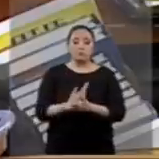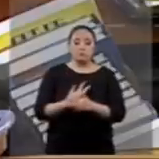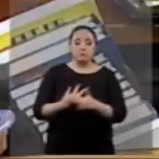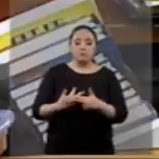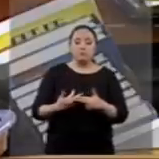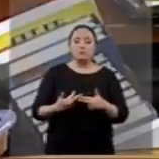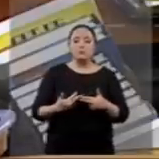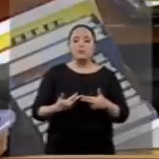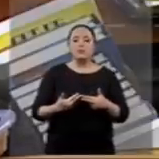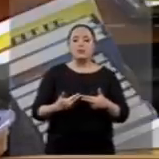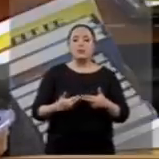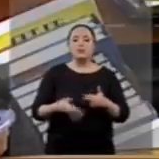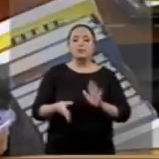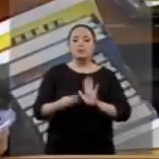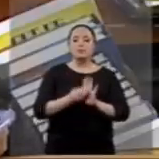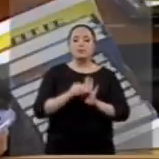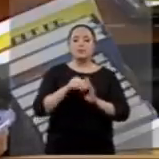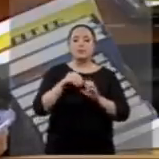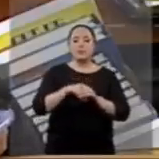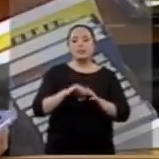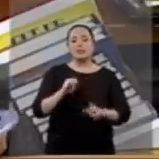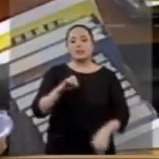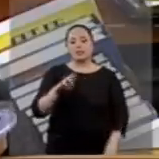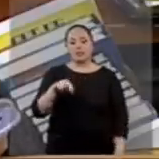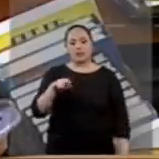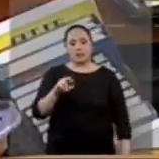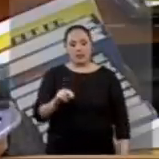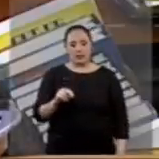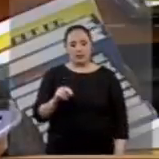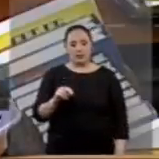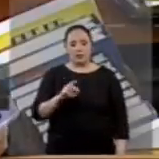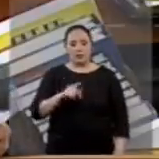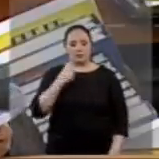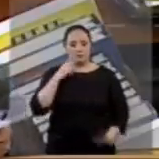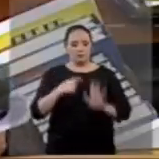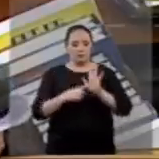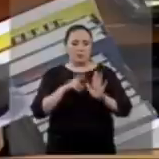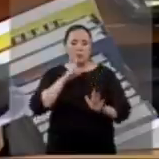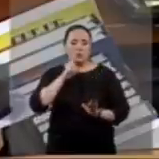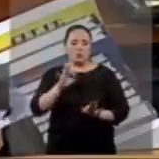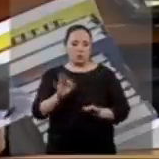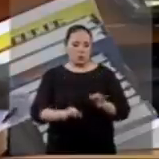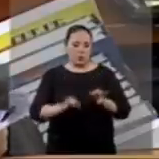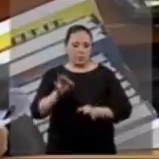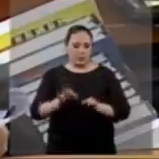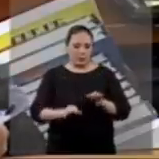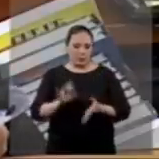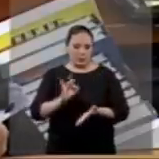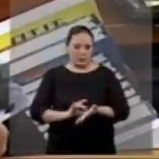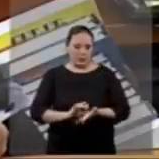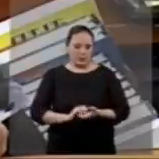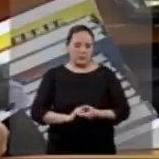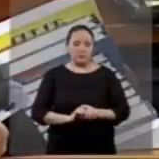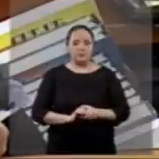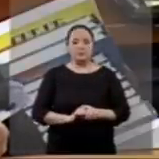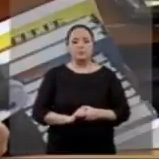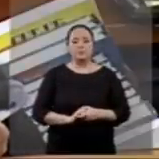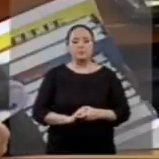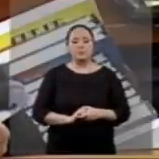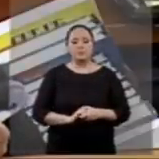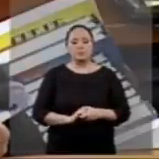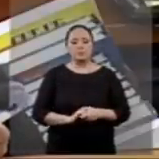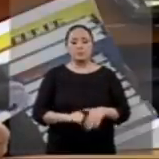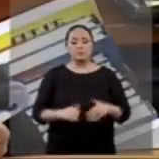não alcançando inconformismos alusivos ao resultado do julgamento em si. Por fim,